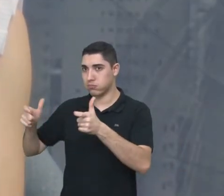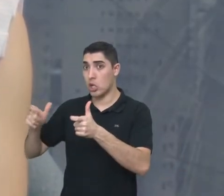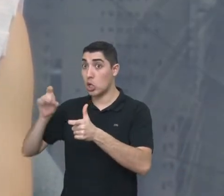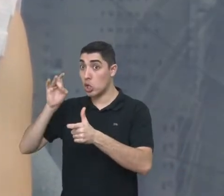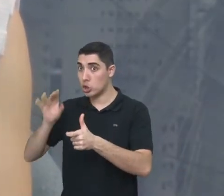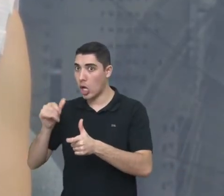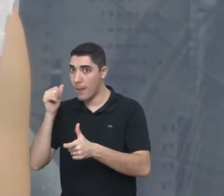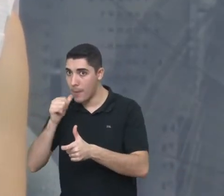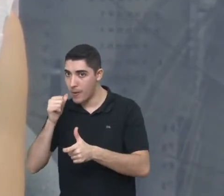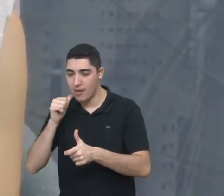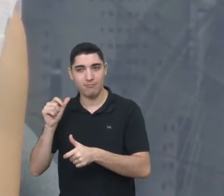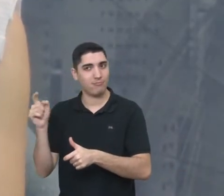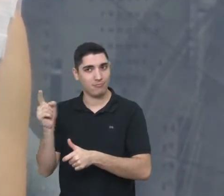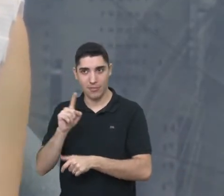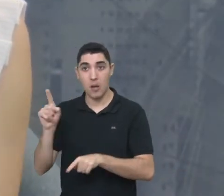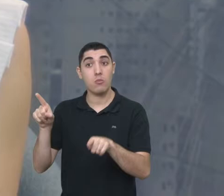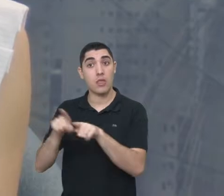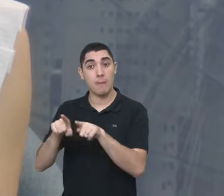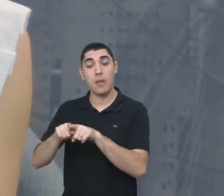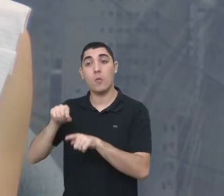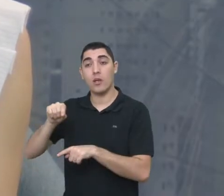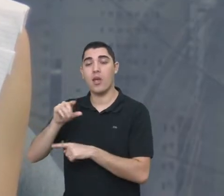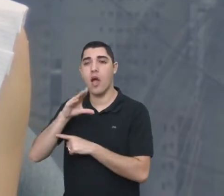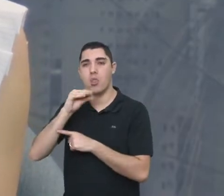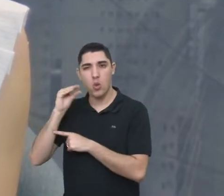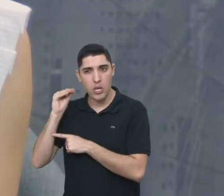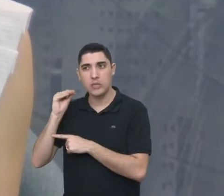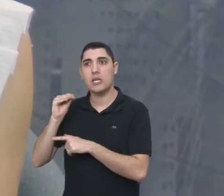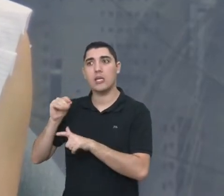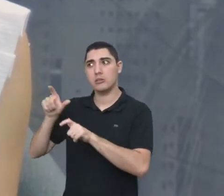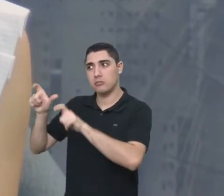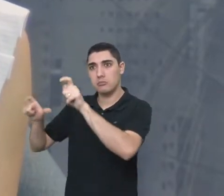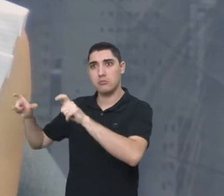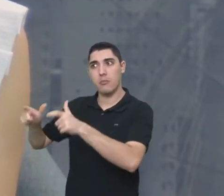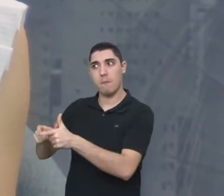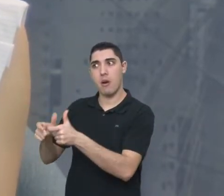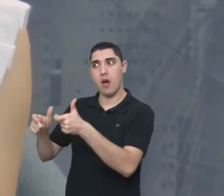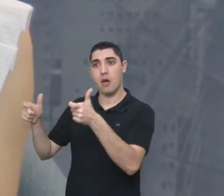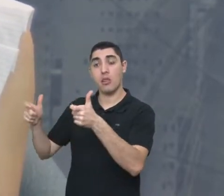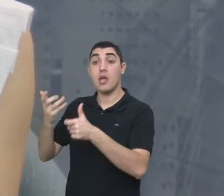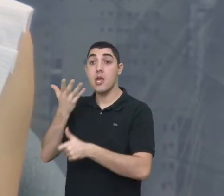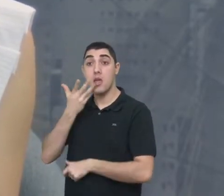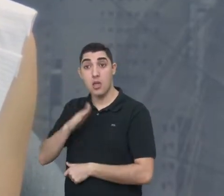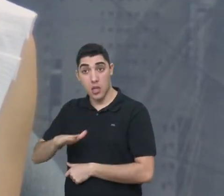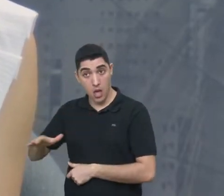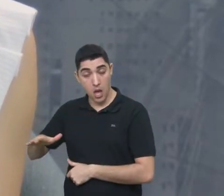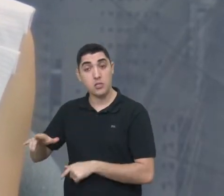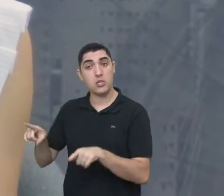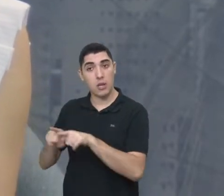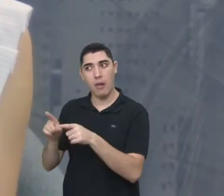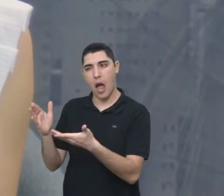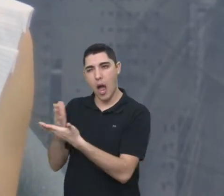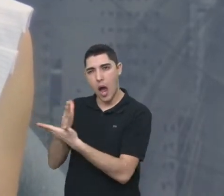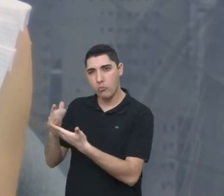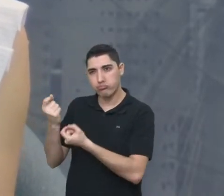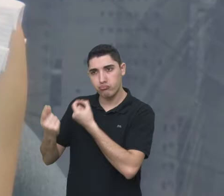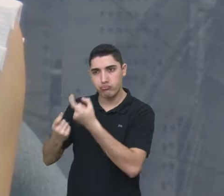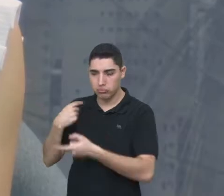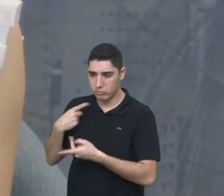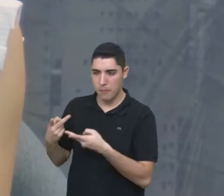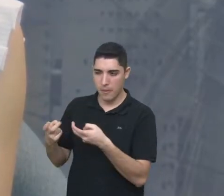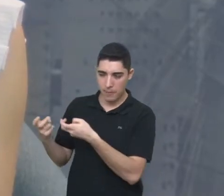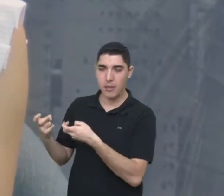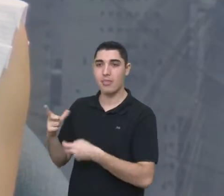Não só de mulheres, mas realmente em relação a adolescentes tem crescido bastante. Crianças já vi alguns